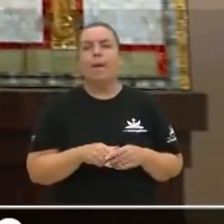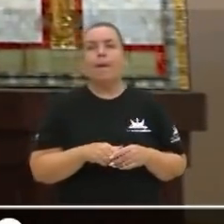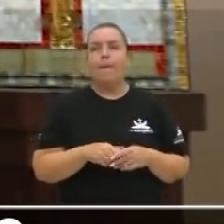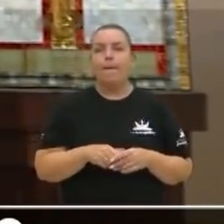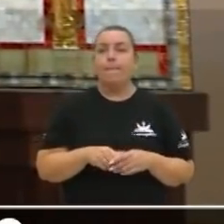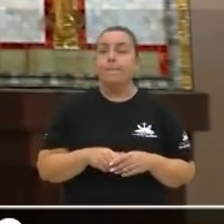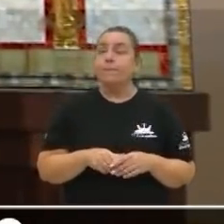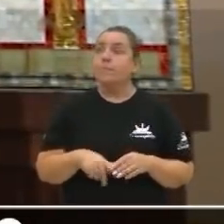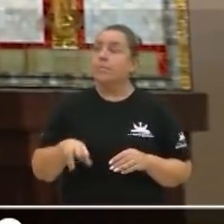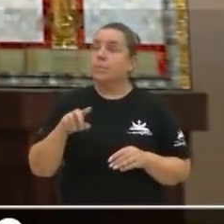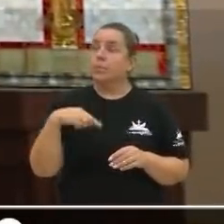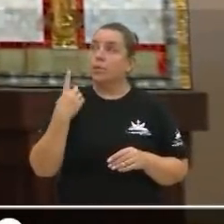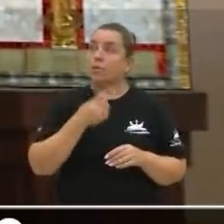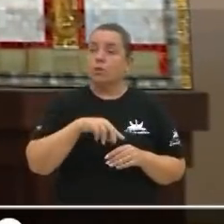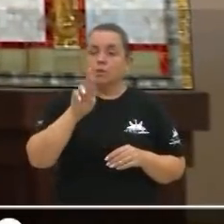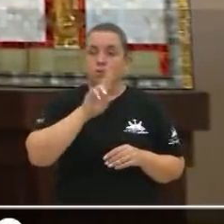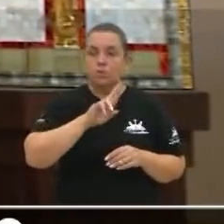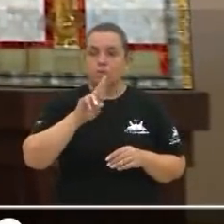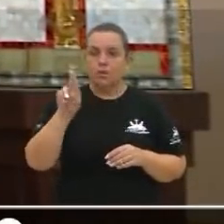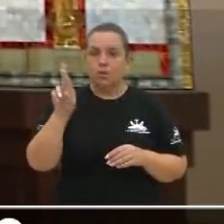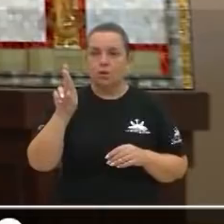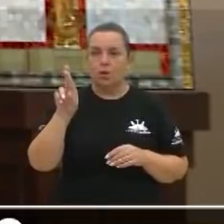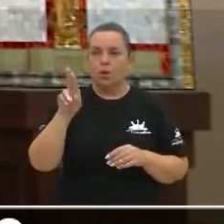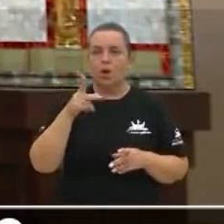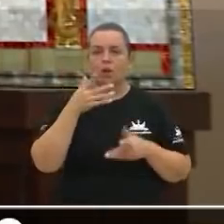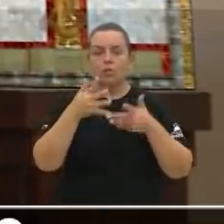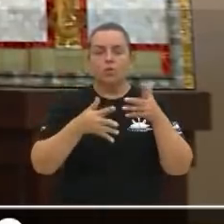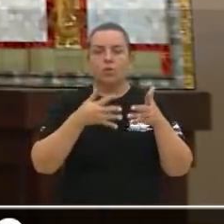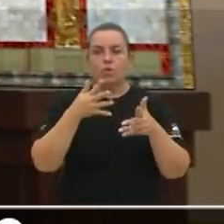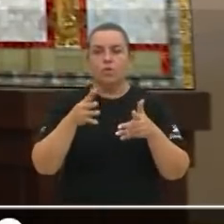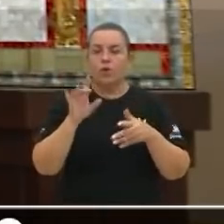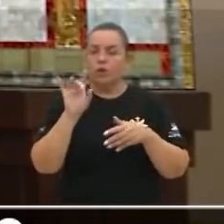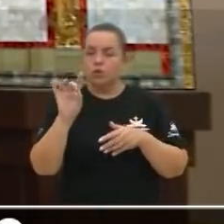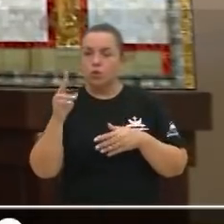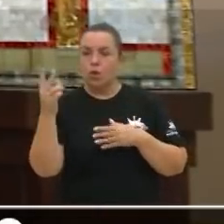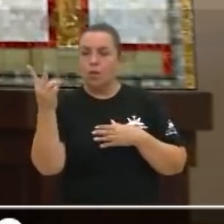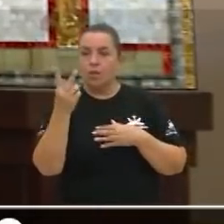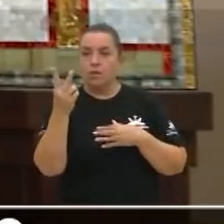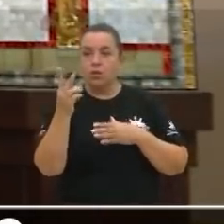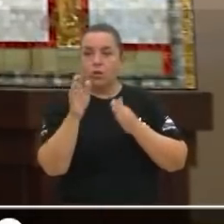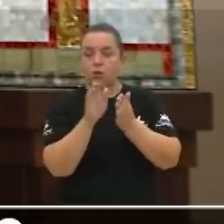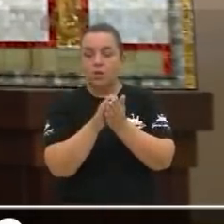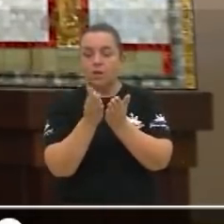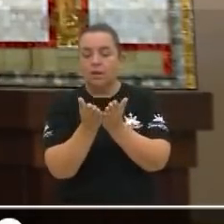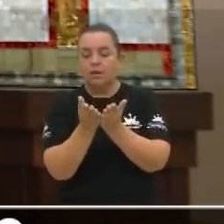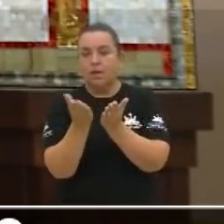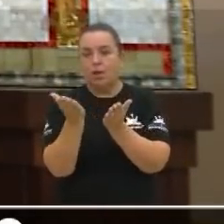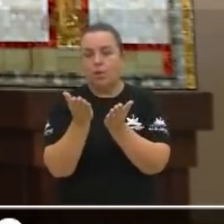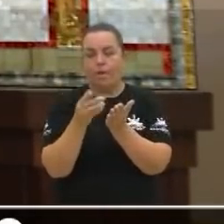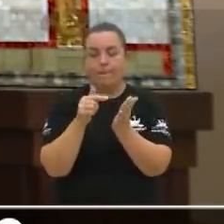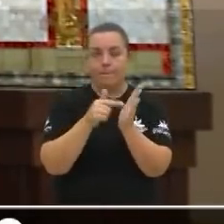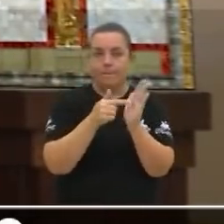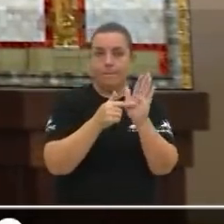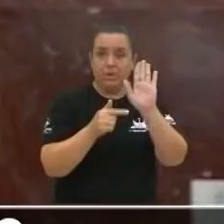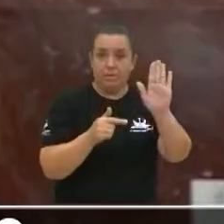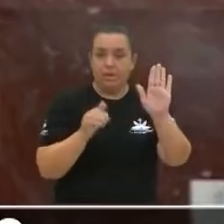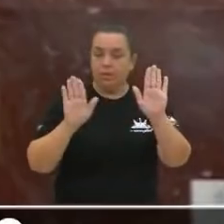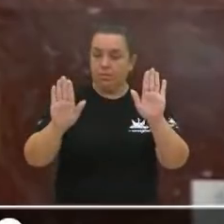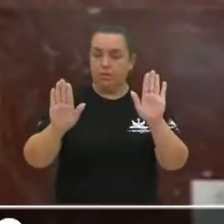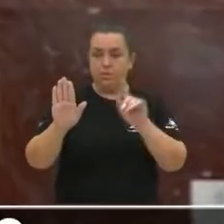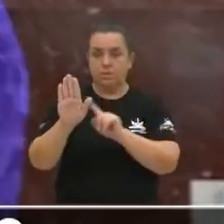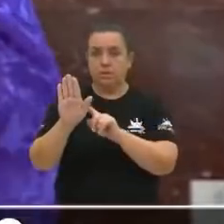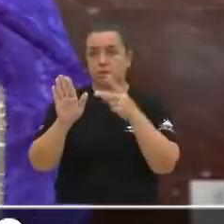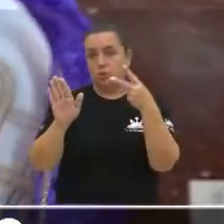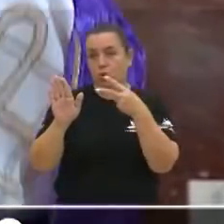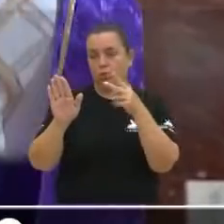o nosso senhor cita Só os da segunda tábua e Como assim